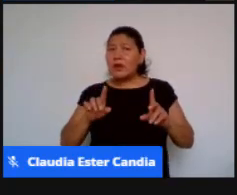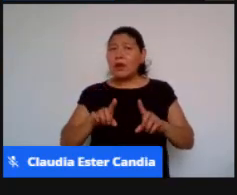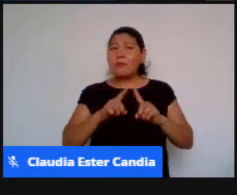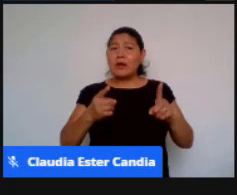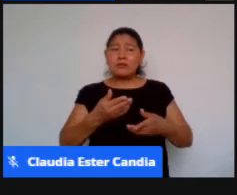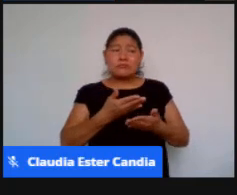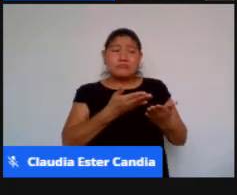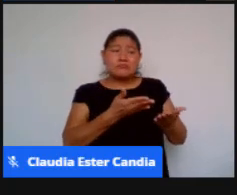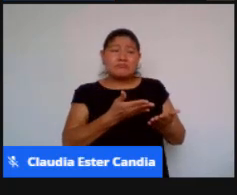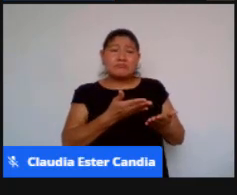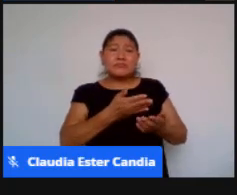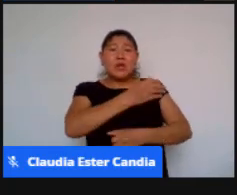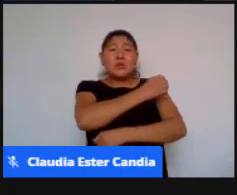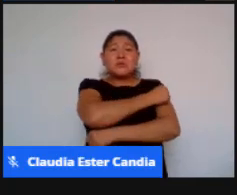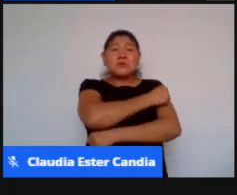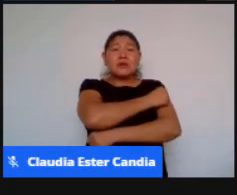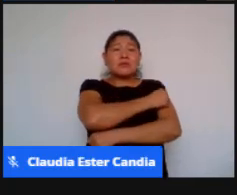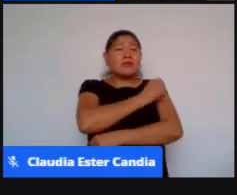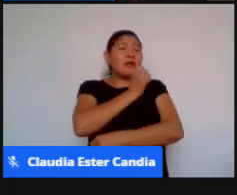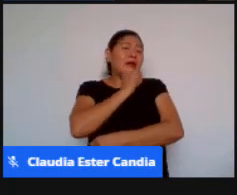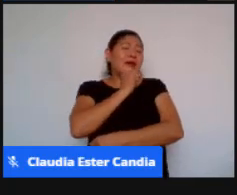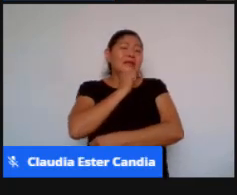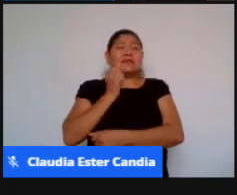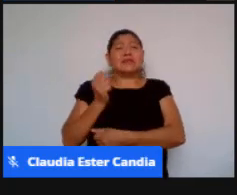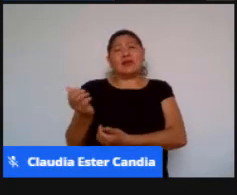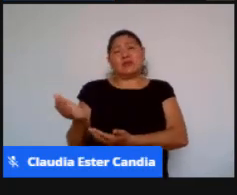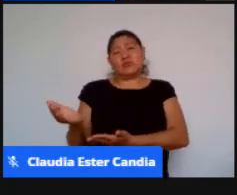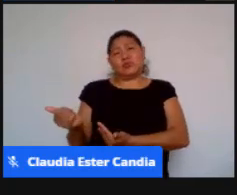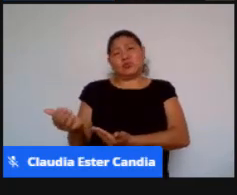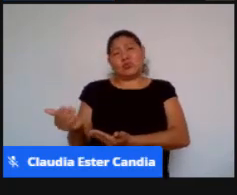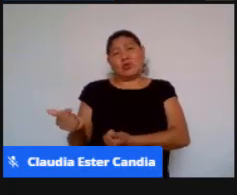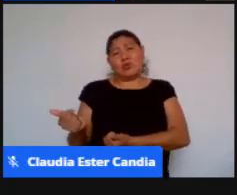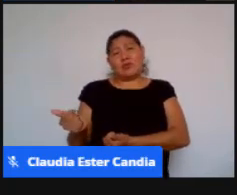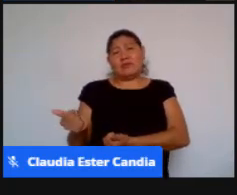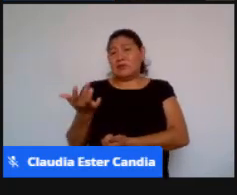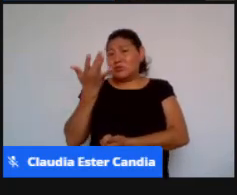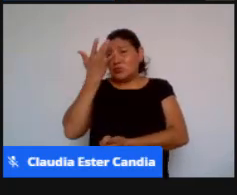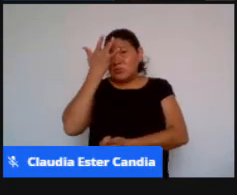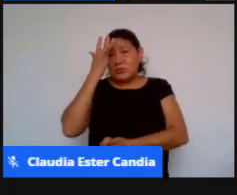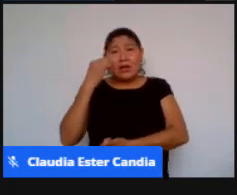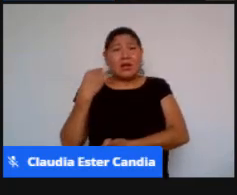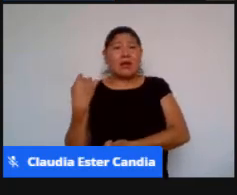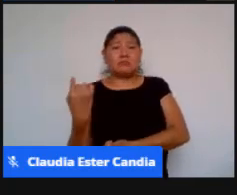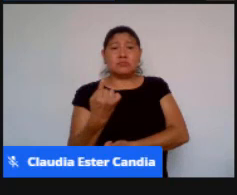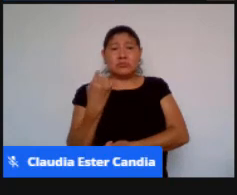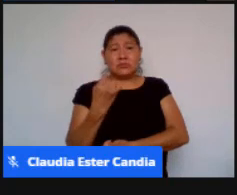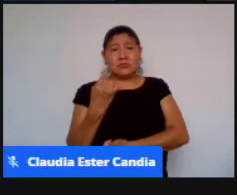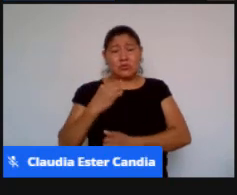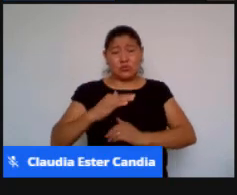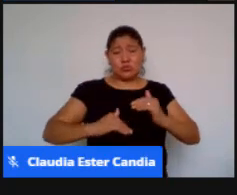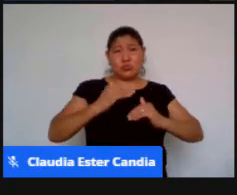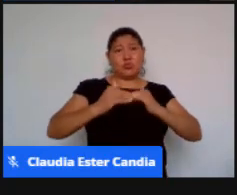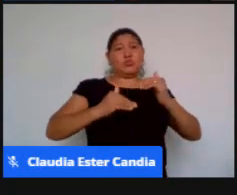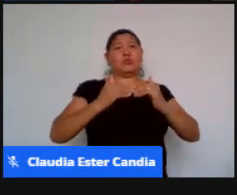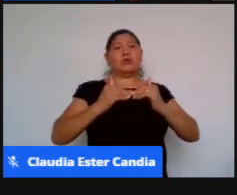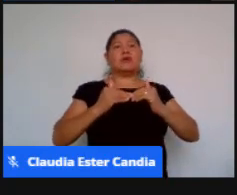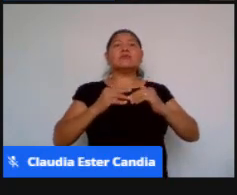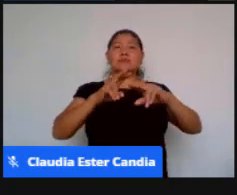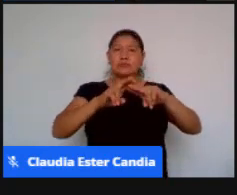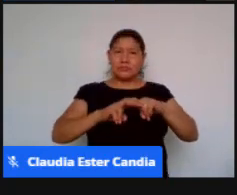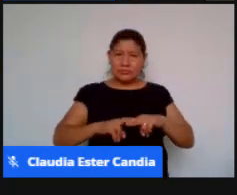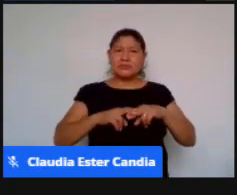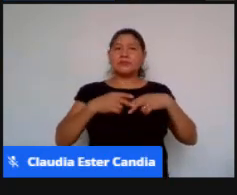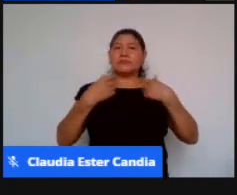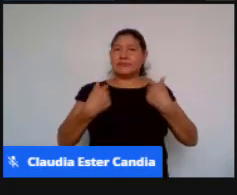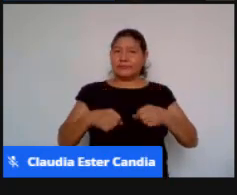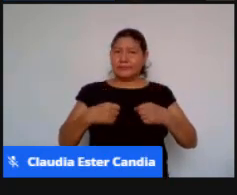Tem 1 ano só que estão fora de sala de aula, então eles conseguem ter essa proximidade, tá bom? Então, eu quero que